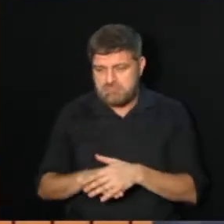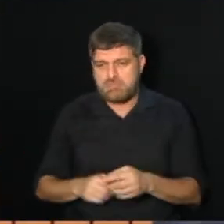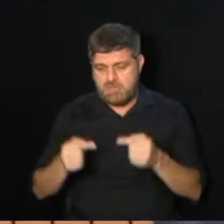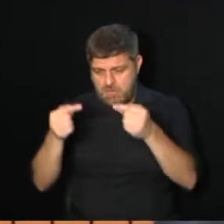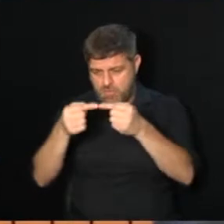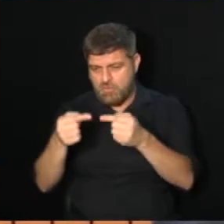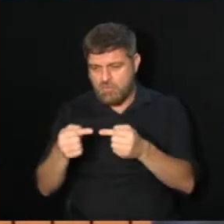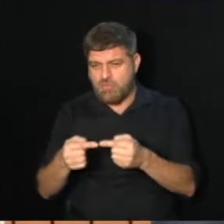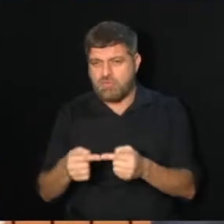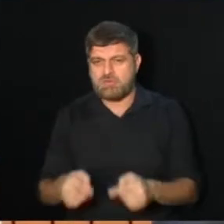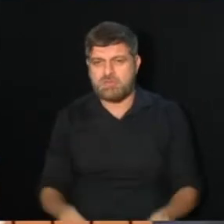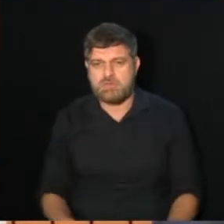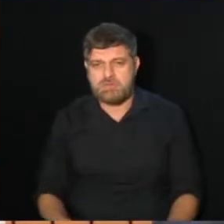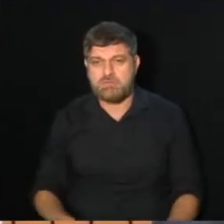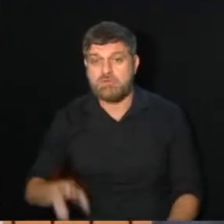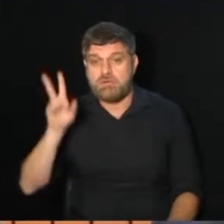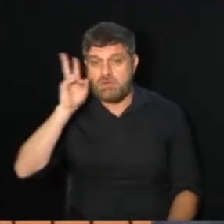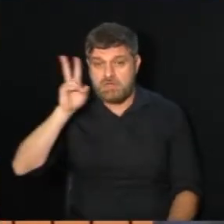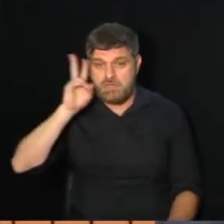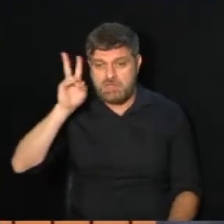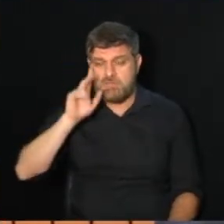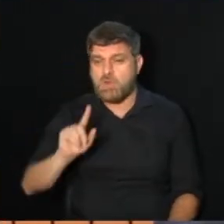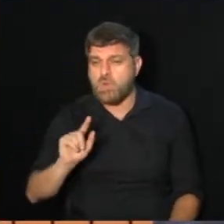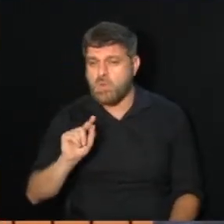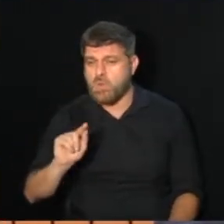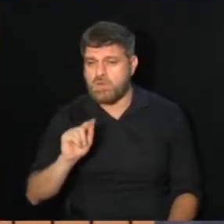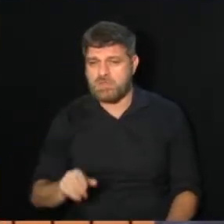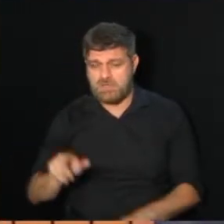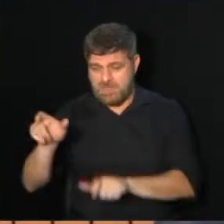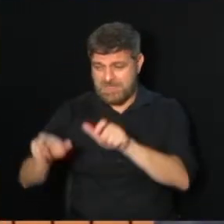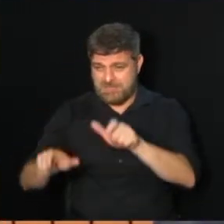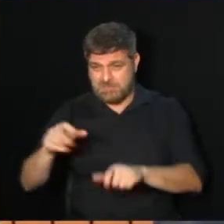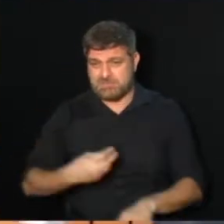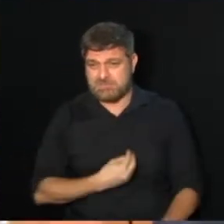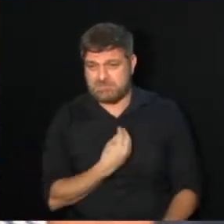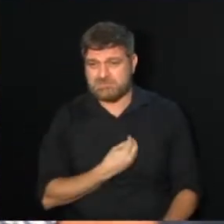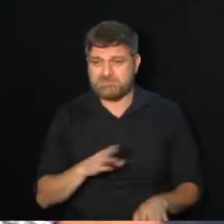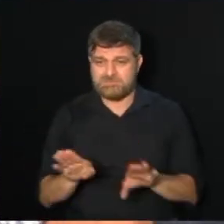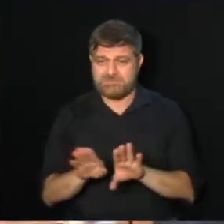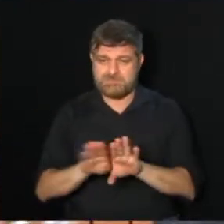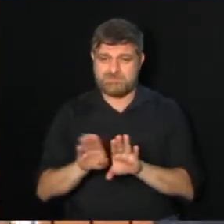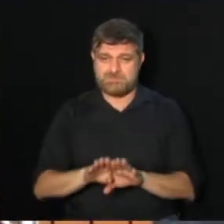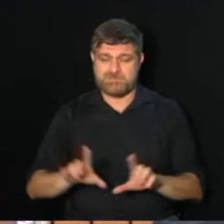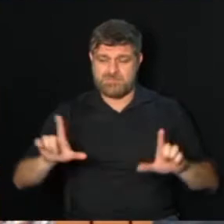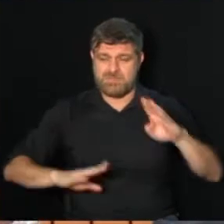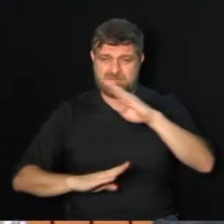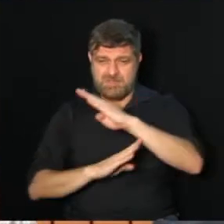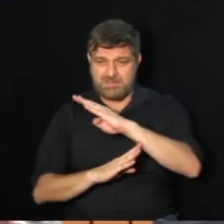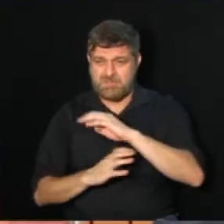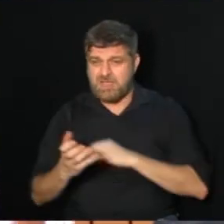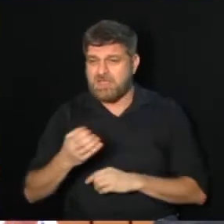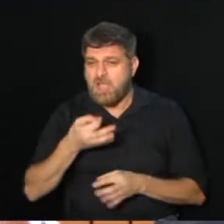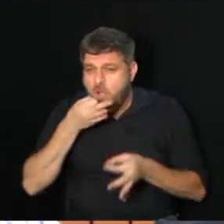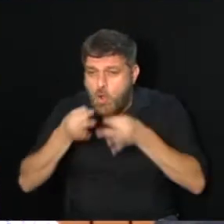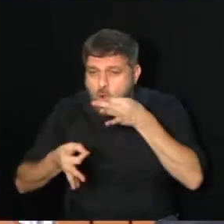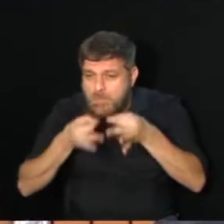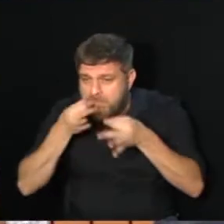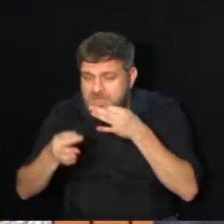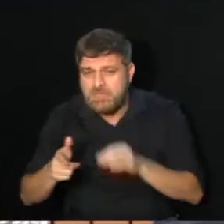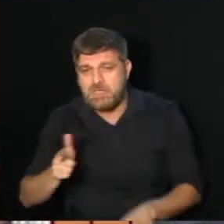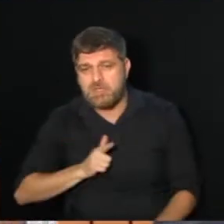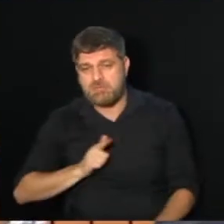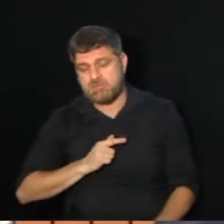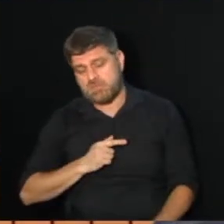aí com o que foi apresentado. Lembrando, não só os presentes, mas aqueles que nos acompanham pela TV Câmara, caso tenha alguma sugestão,